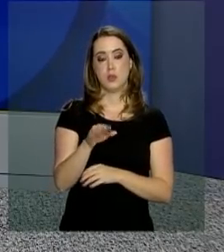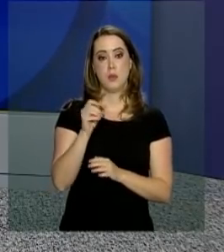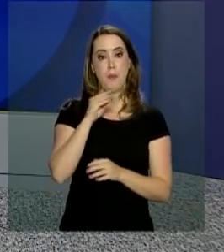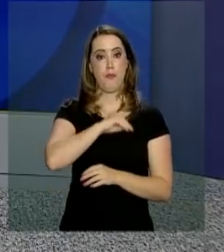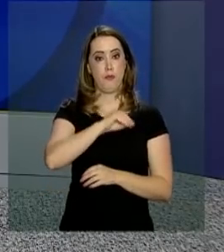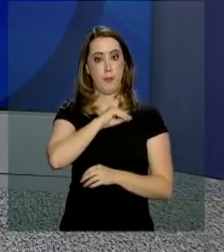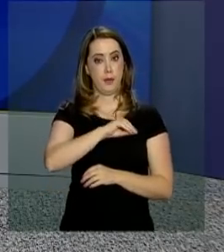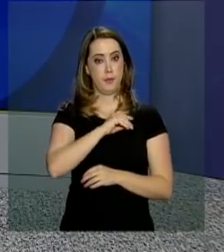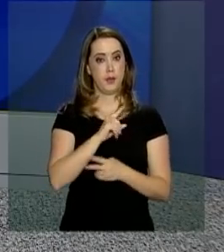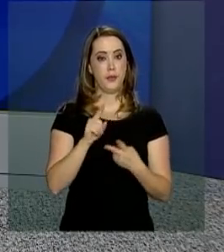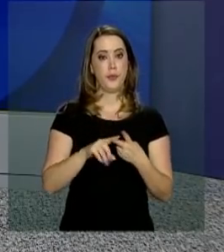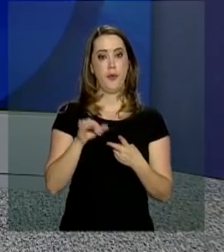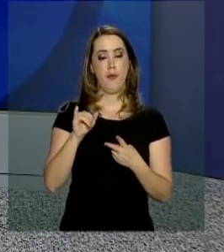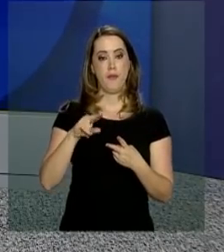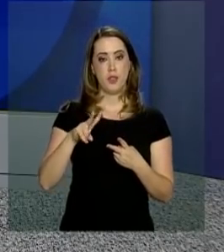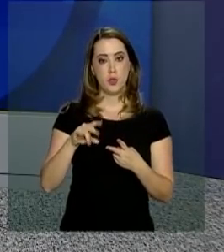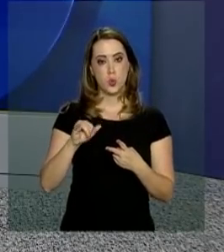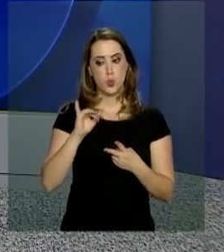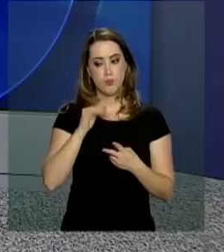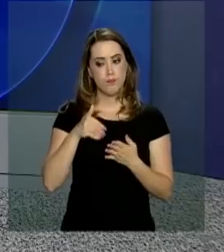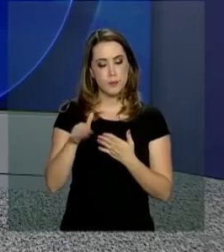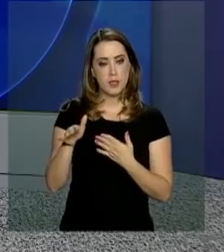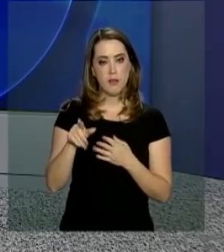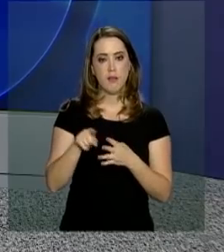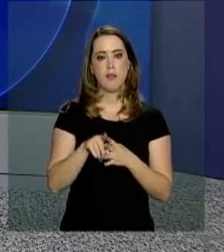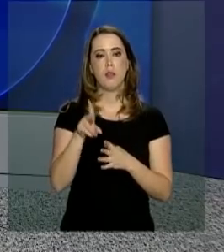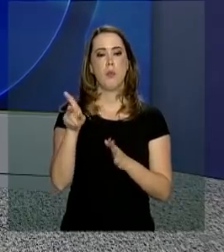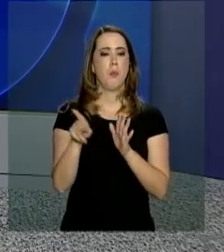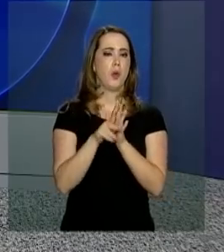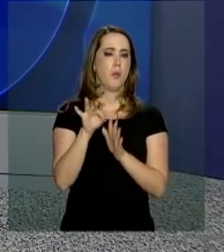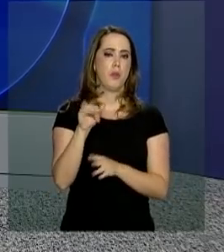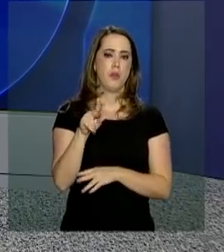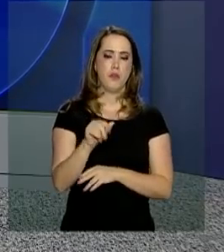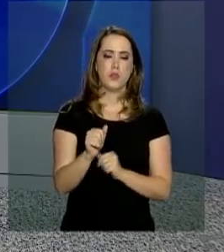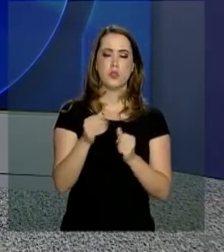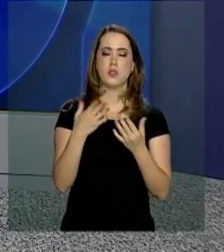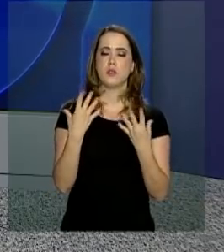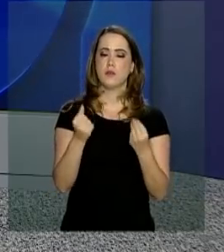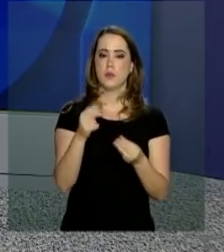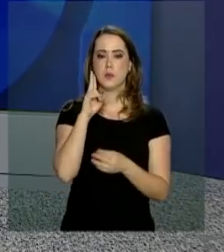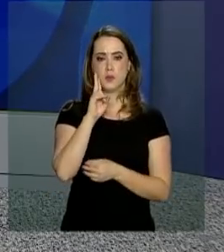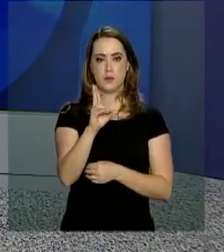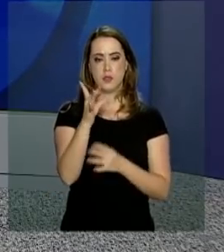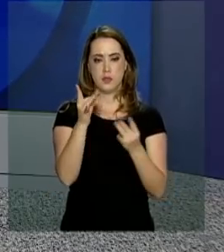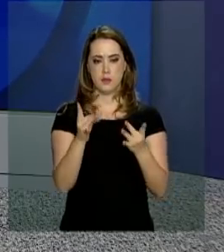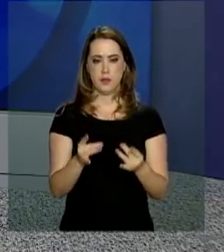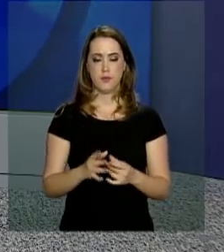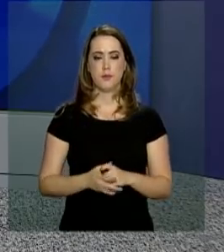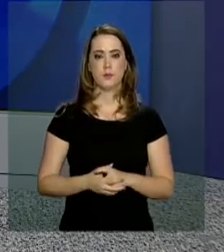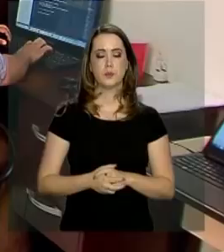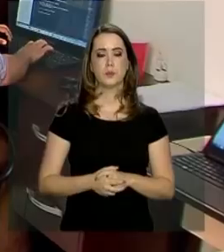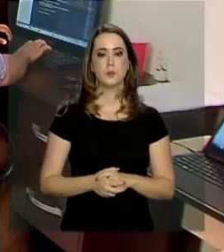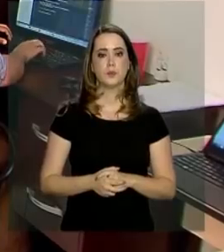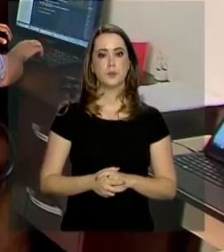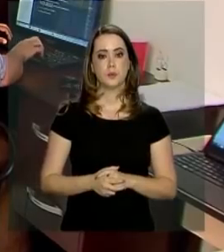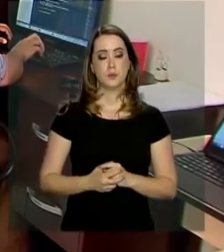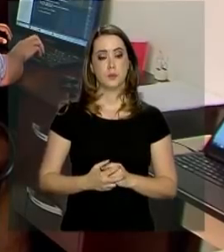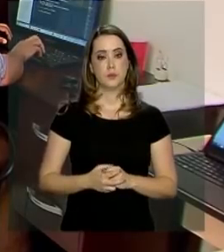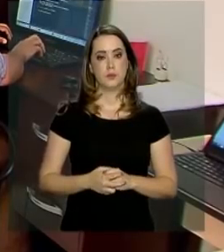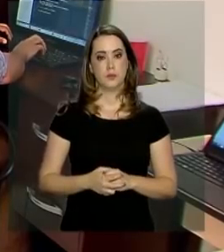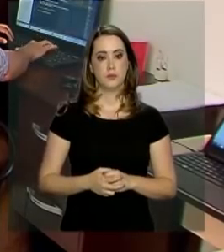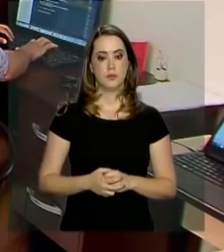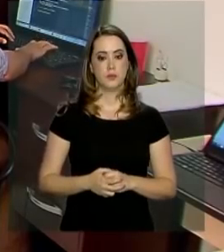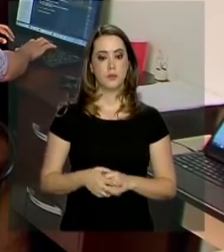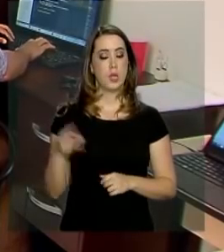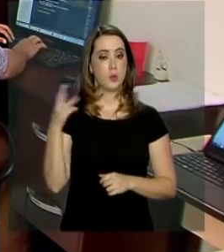de pagamento, aviso prévio e dados do FGTS. Vamos saber mais na reportagem de Cleide Lopes.